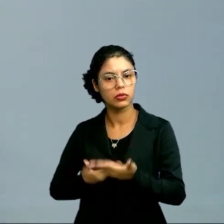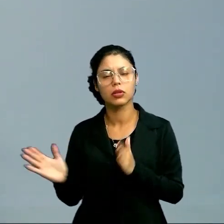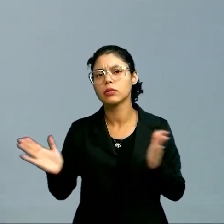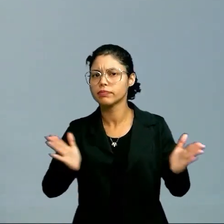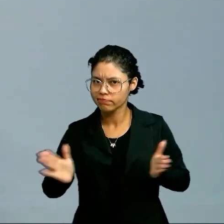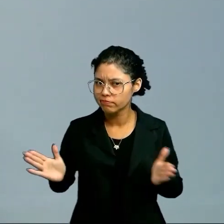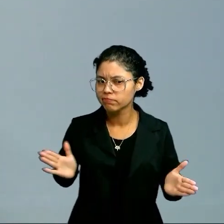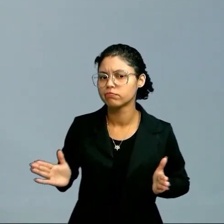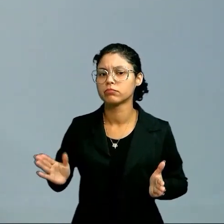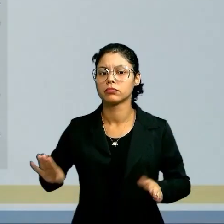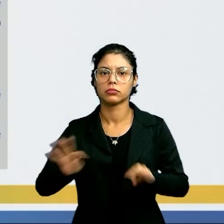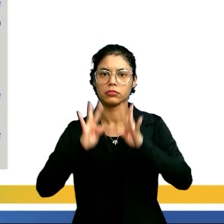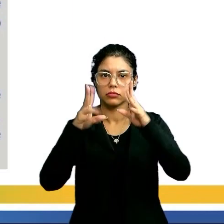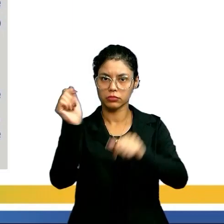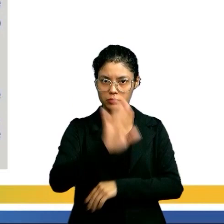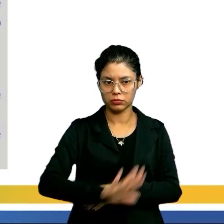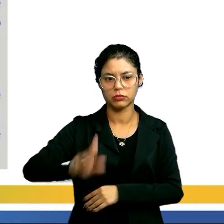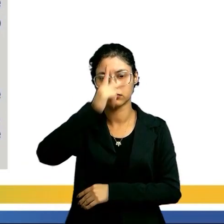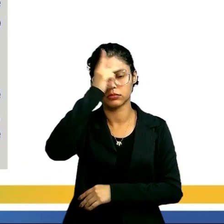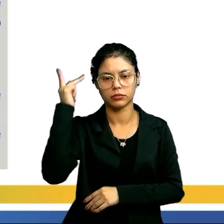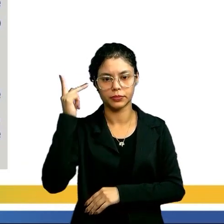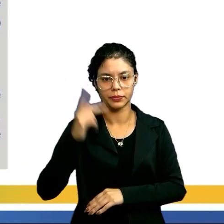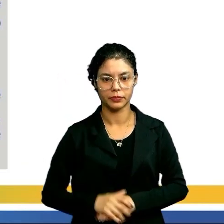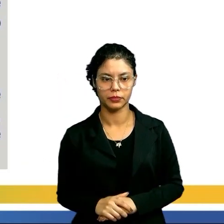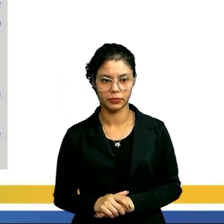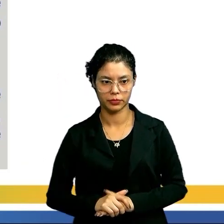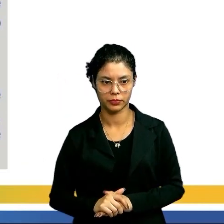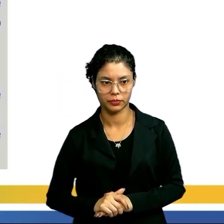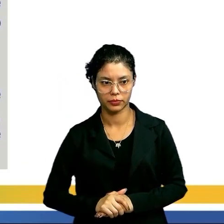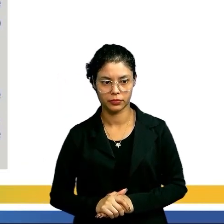com todas as pessoas. Bom,